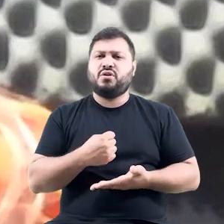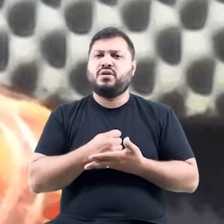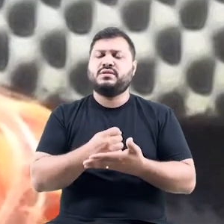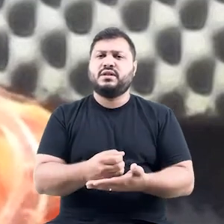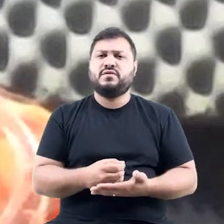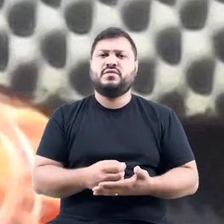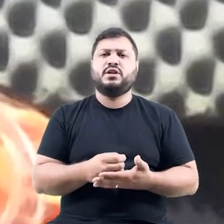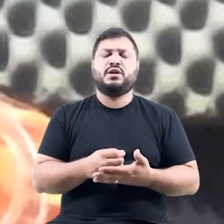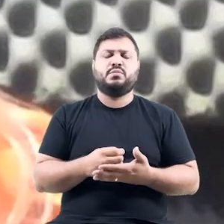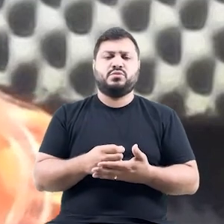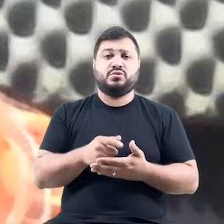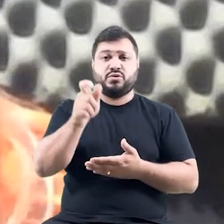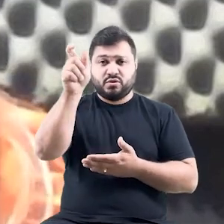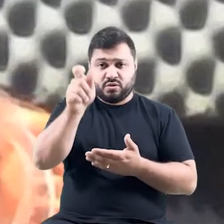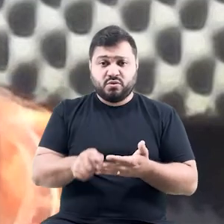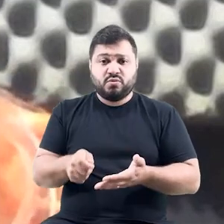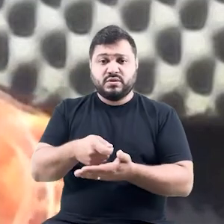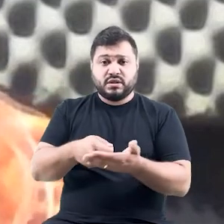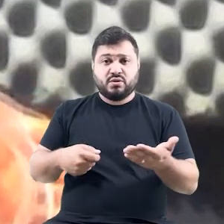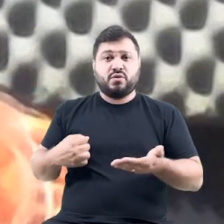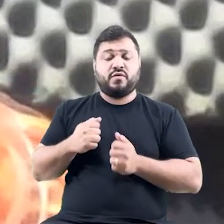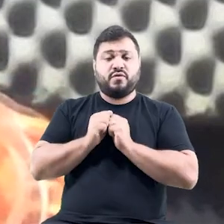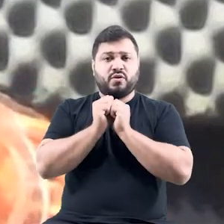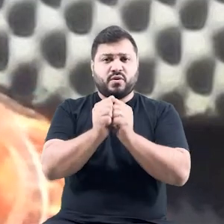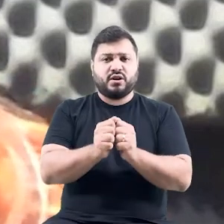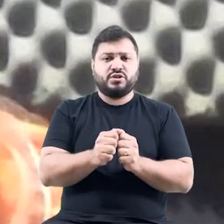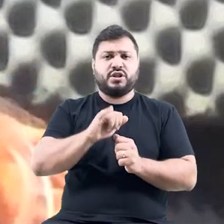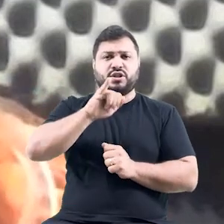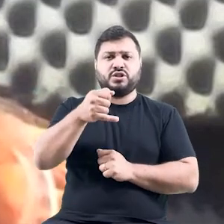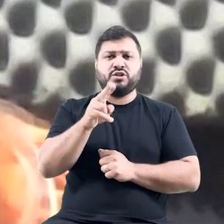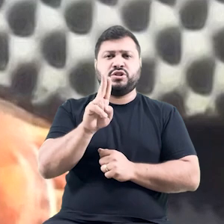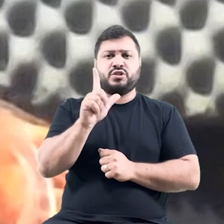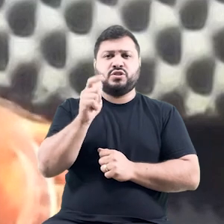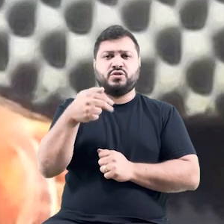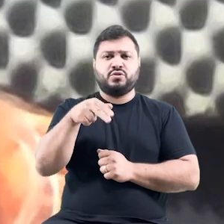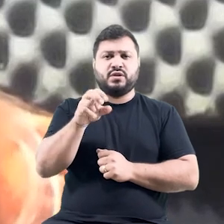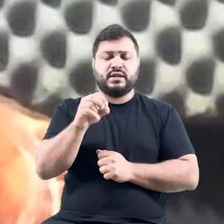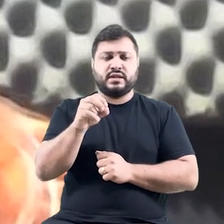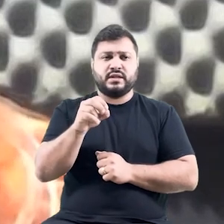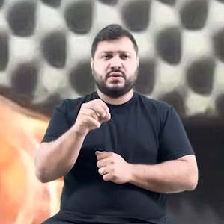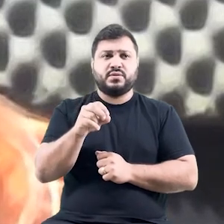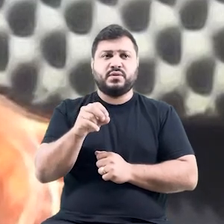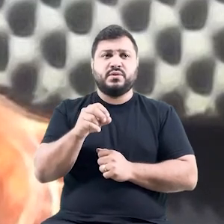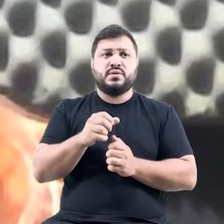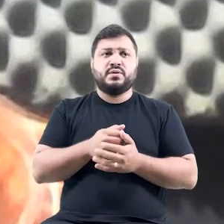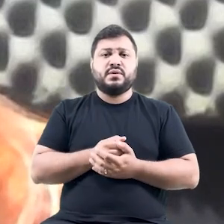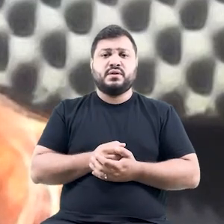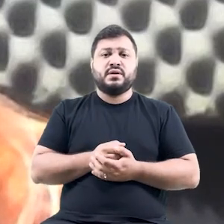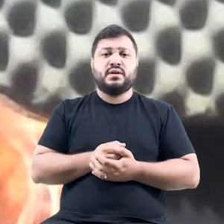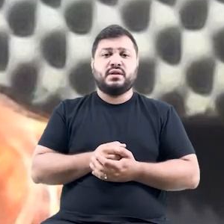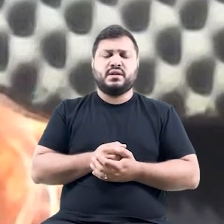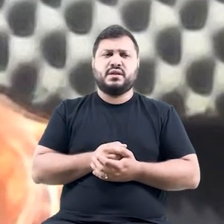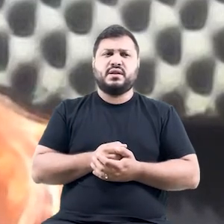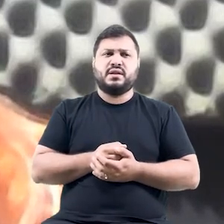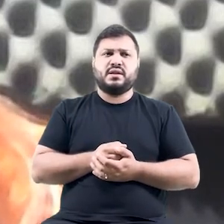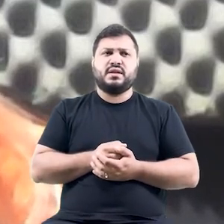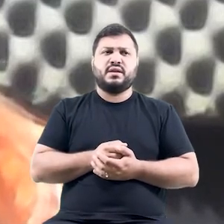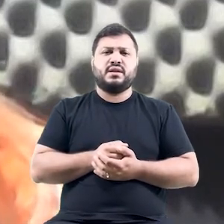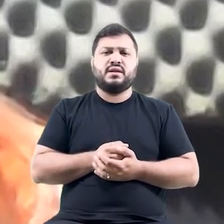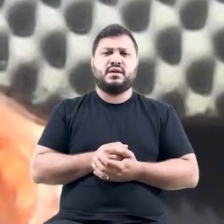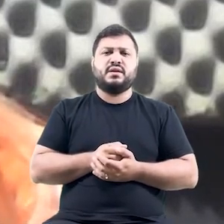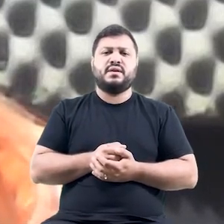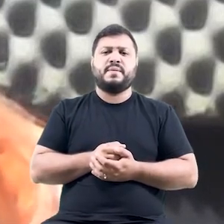nós levamos um escritor. Ele foi com a gente, o Juliano, e foi